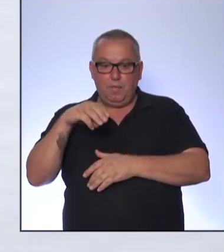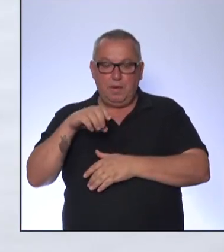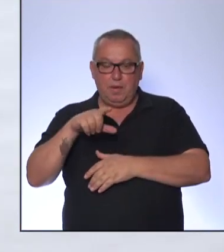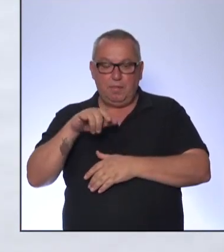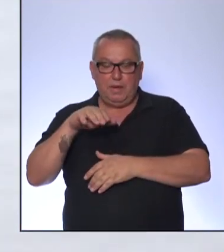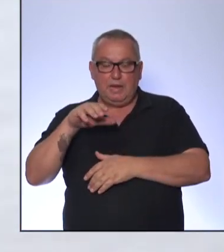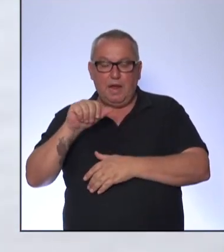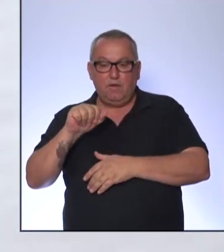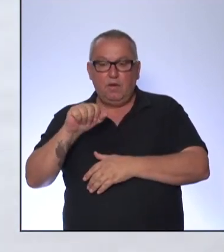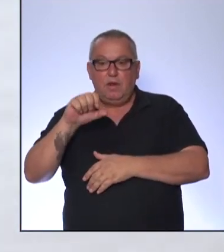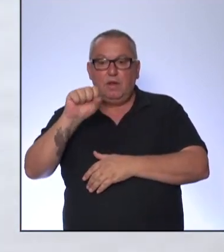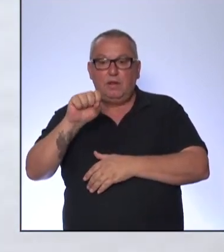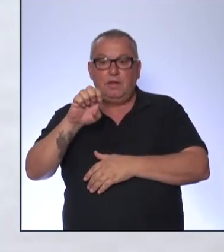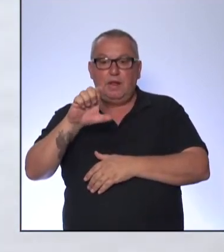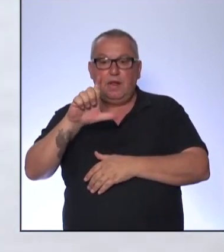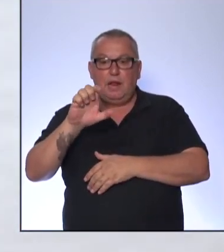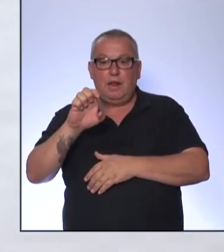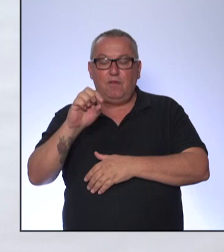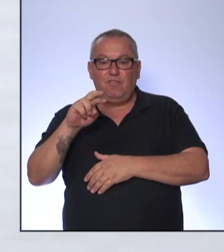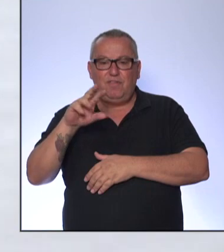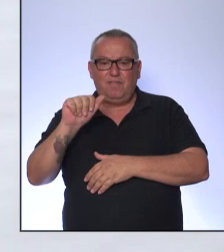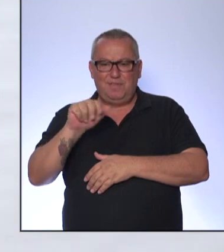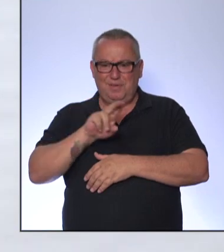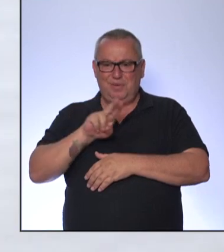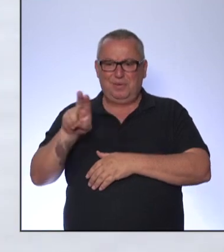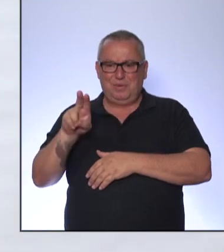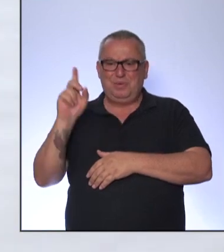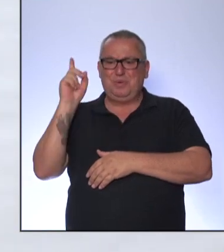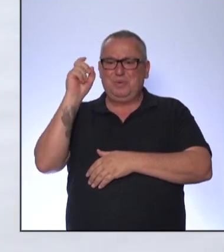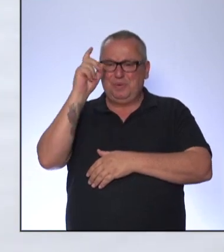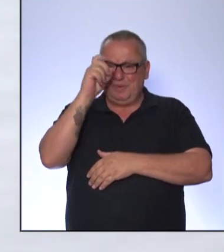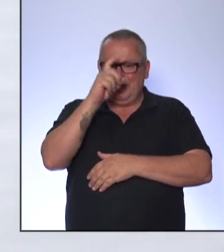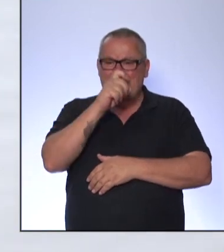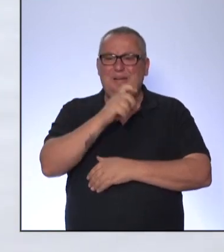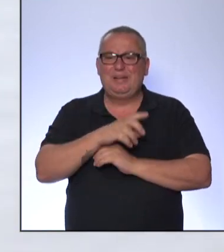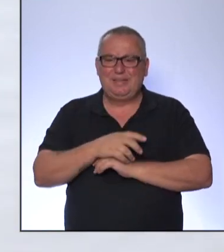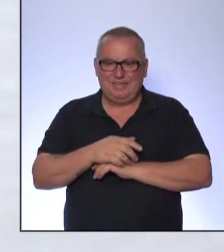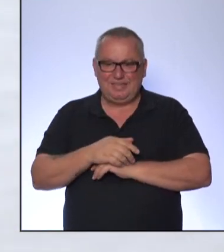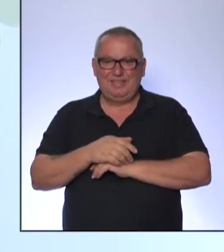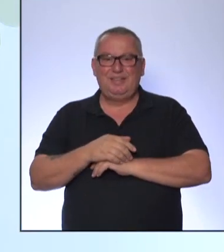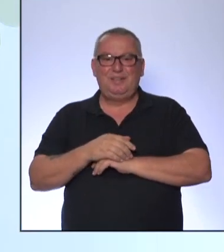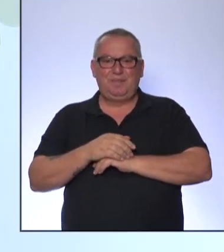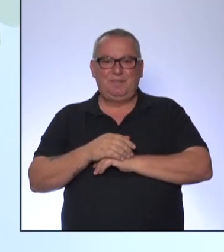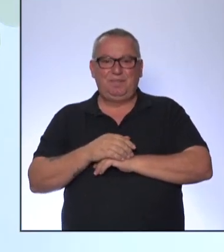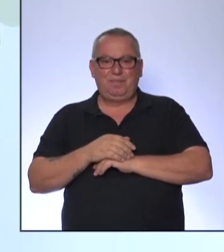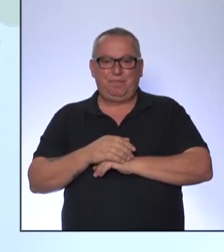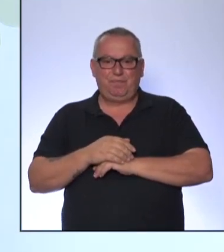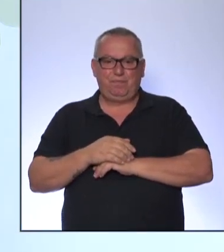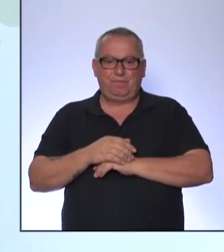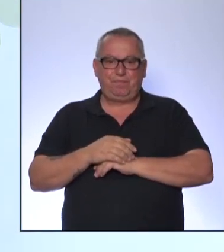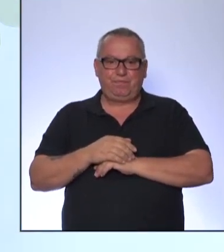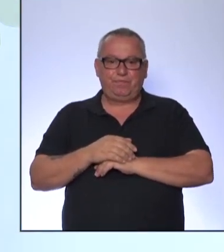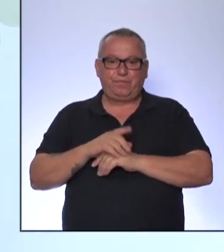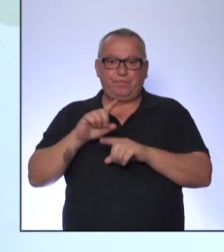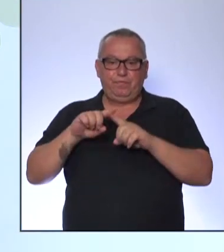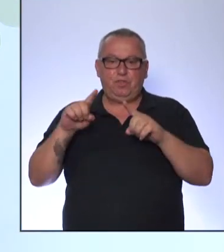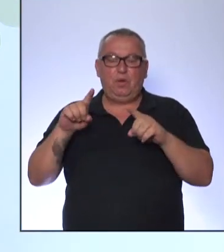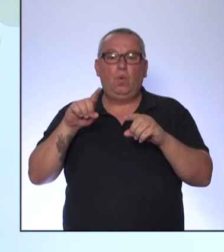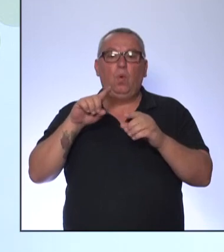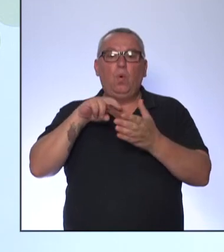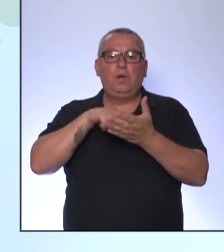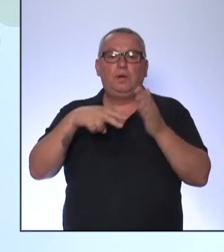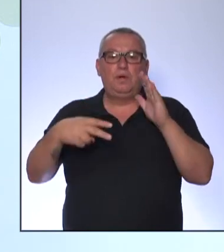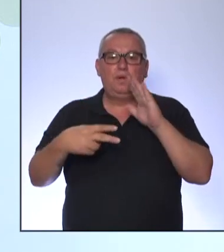seletiva. Nossa, que horrível, que nome. Vamos trabalhar um pouquinho isso. Permeabilidade. O que é